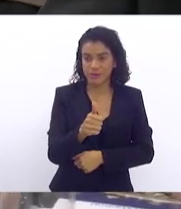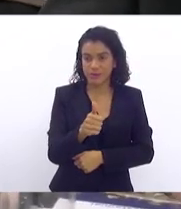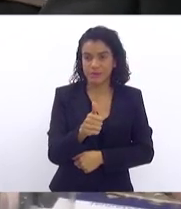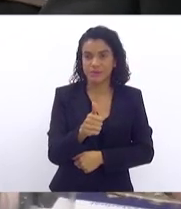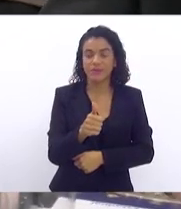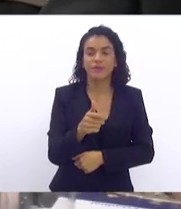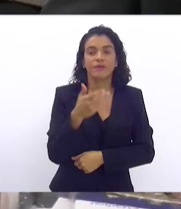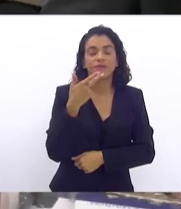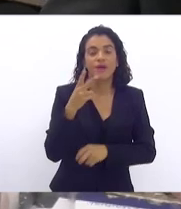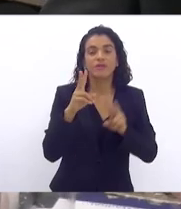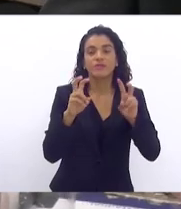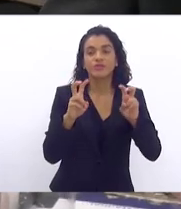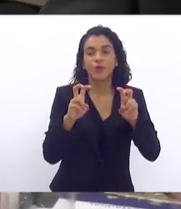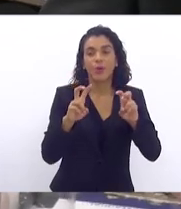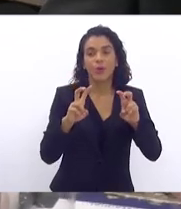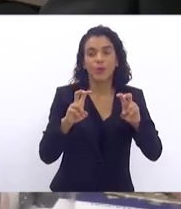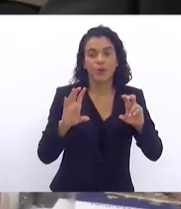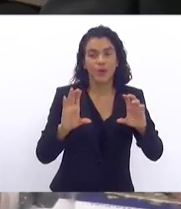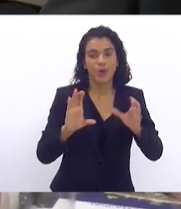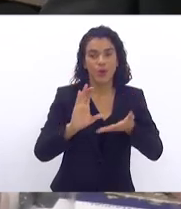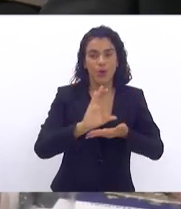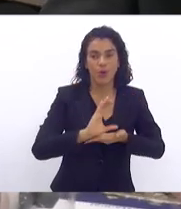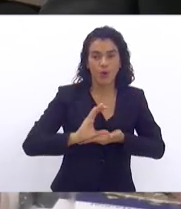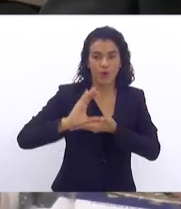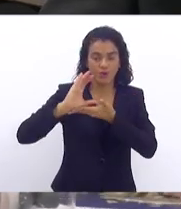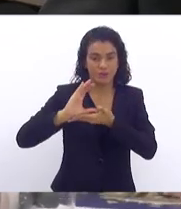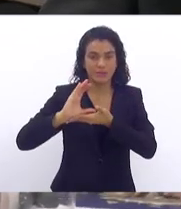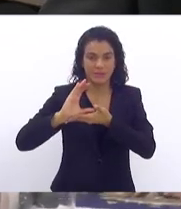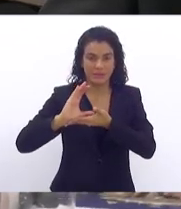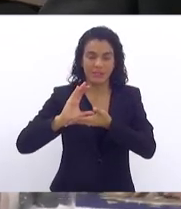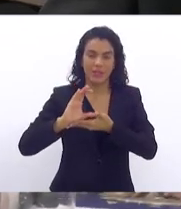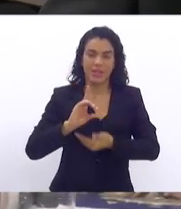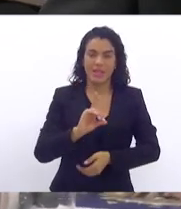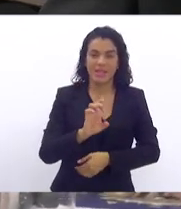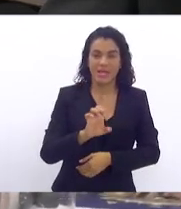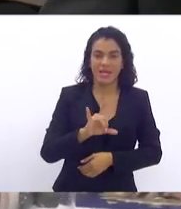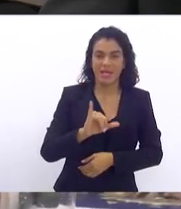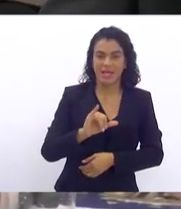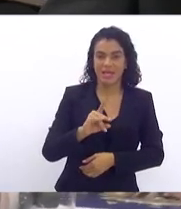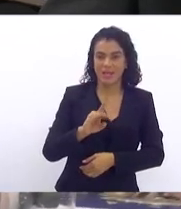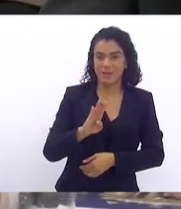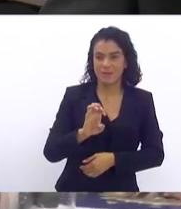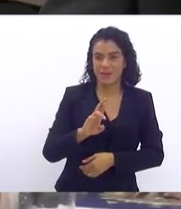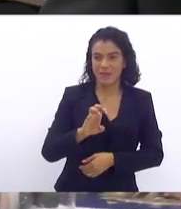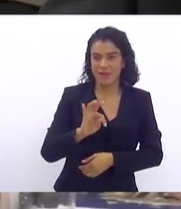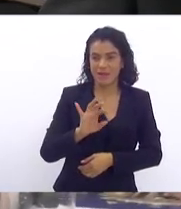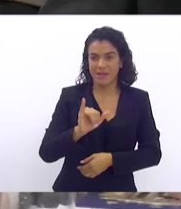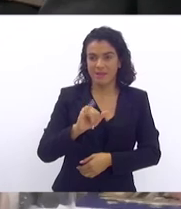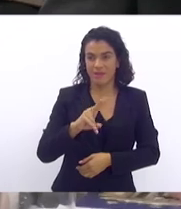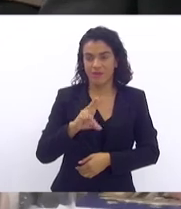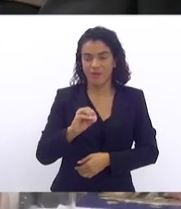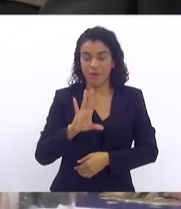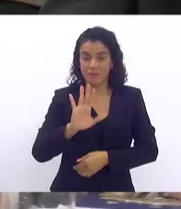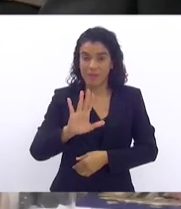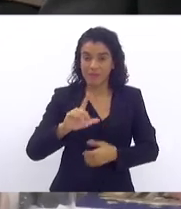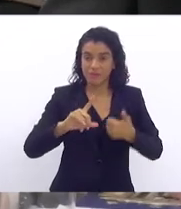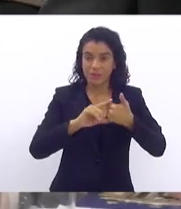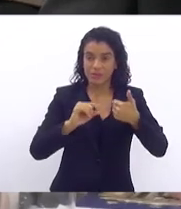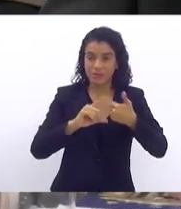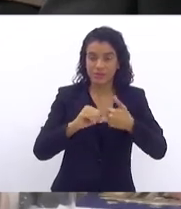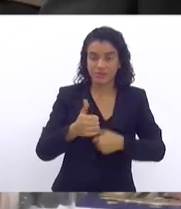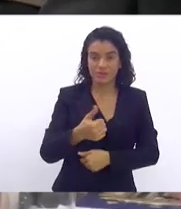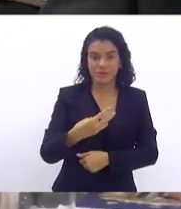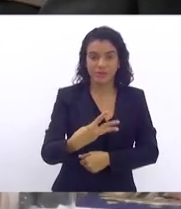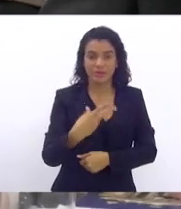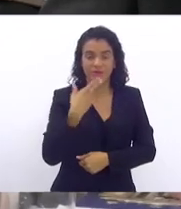trata do Conselho Deliberativo. E aí assiste razão ao deputado Luiz Paulo em dizer que não é um órgão executivo. Mas o artigo 13